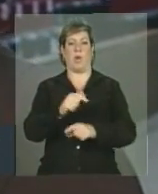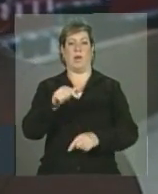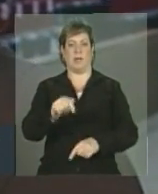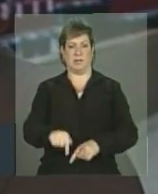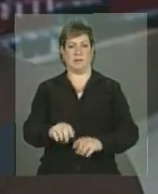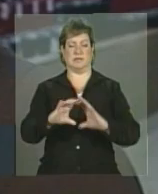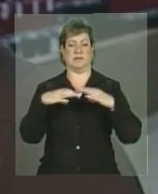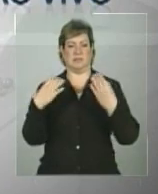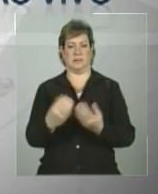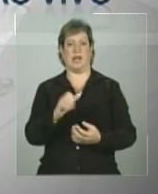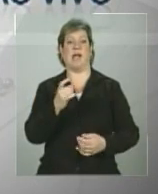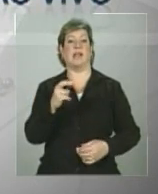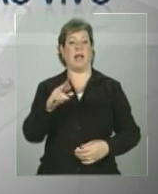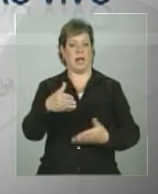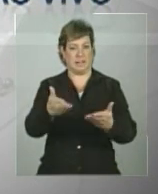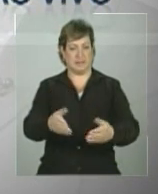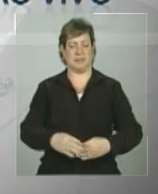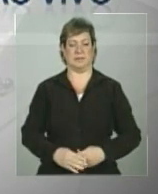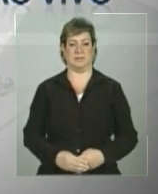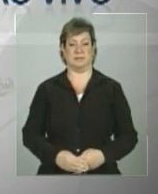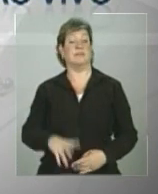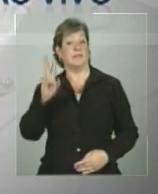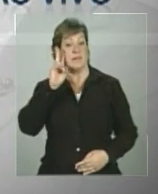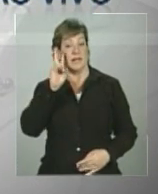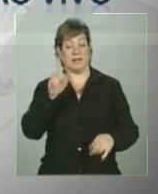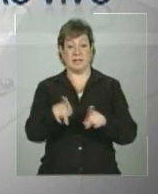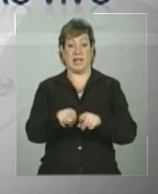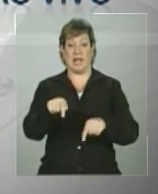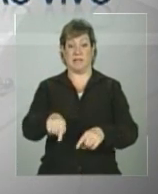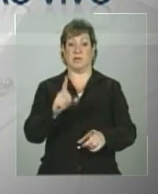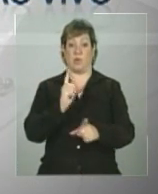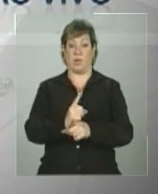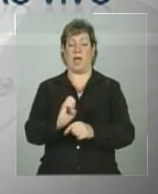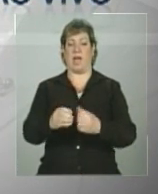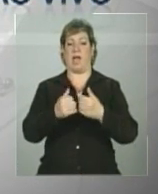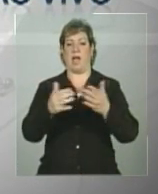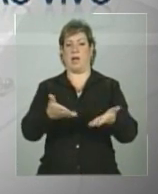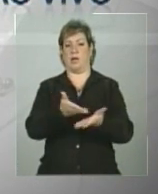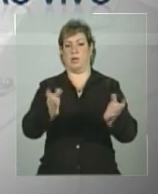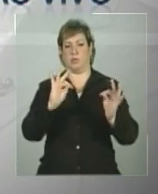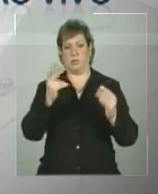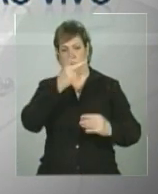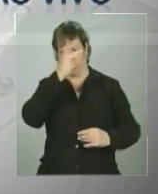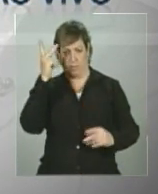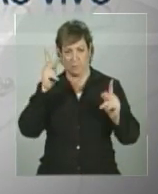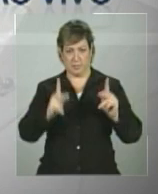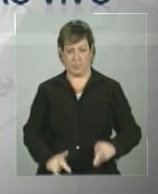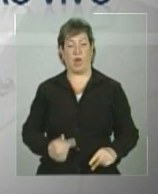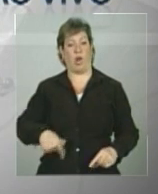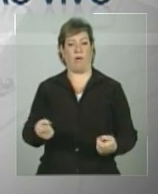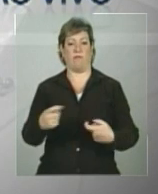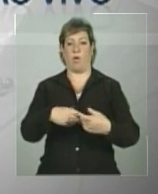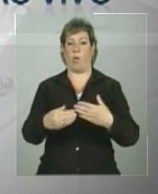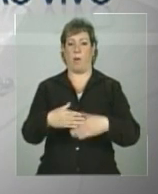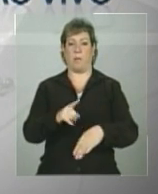em Brasília. Adriana? Lembrando que este encontro é aberto a toda a população. Obrigada, Carol, e nós